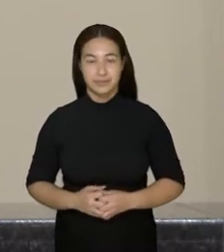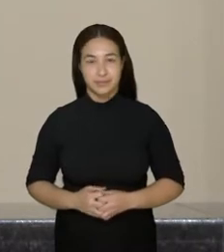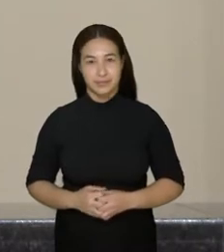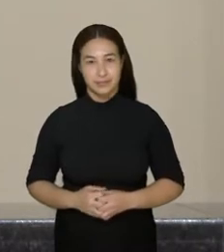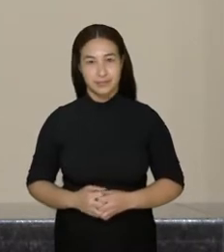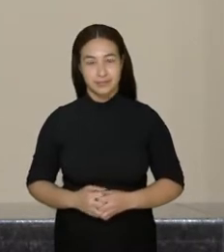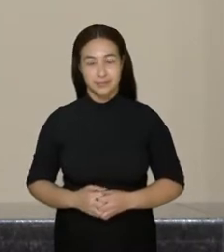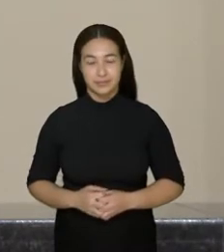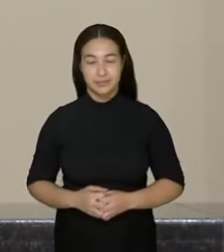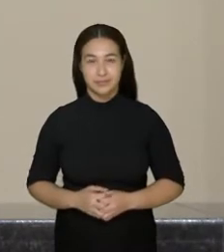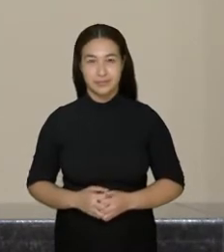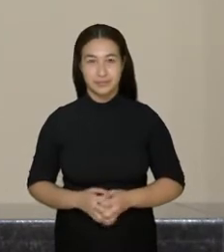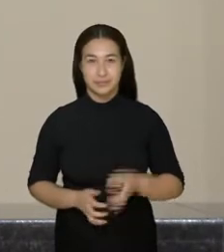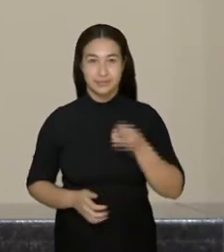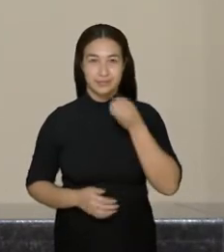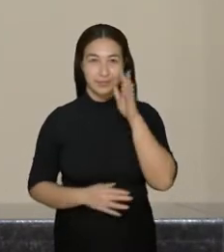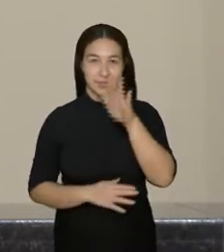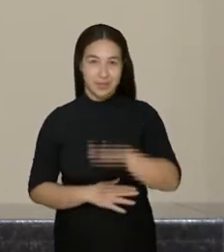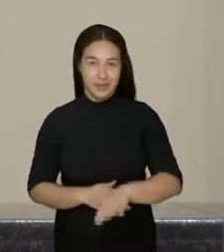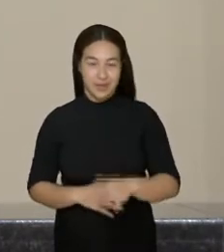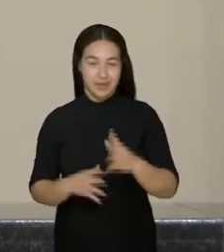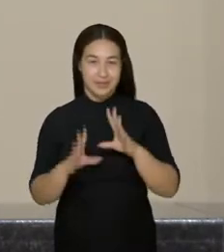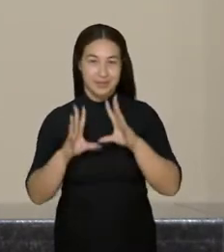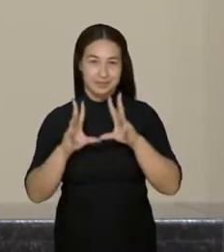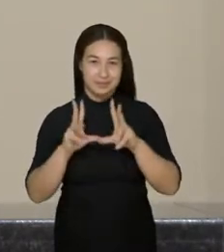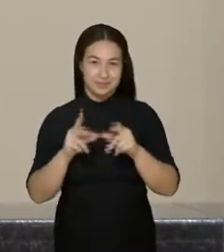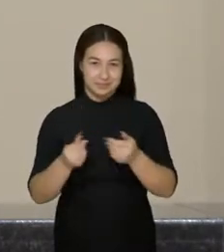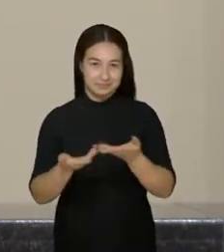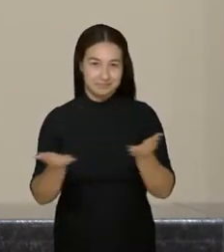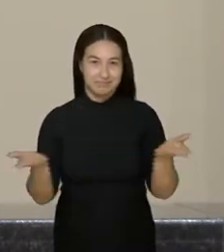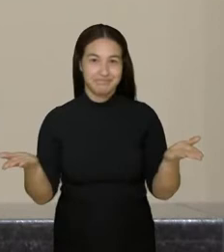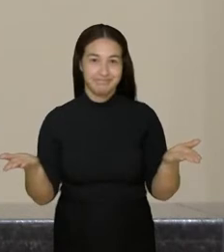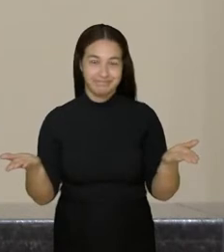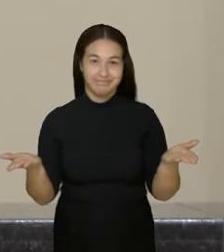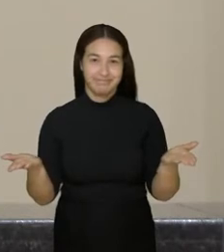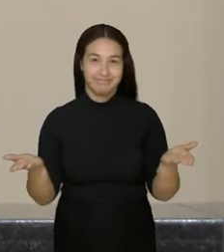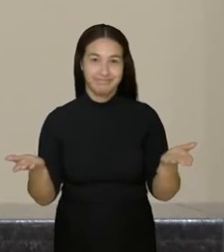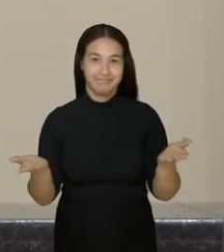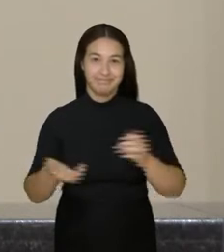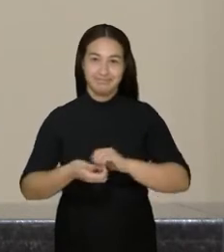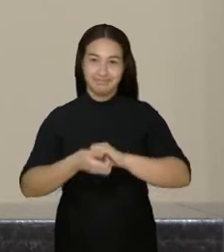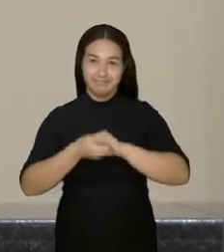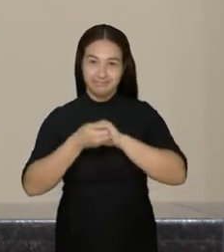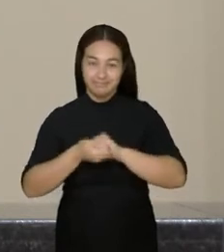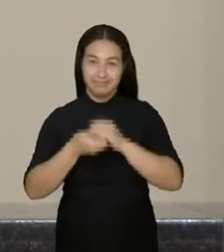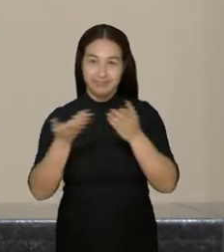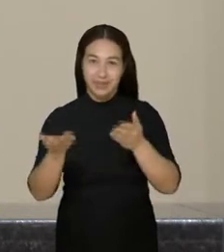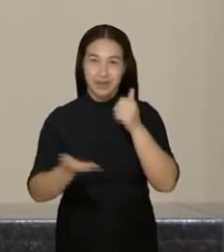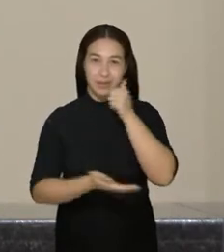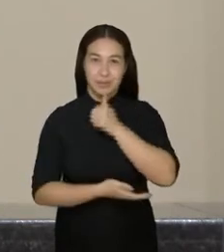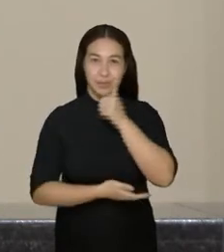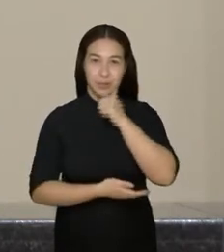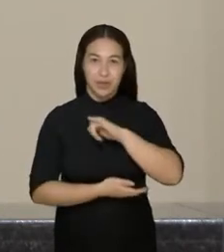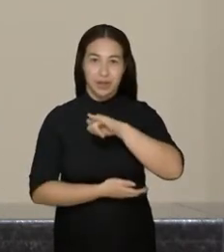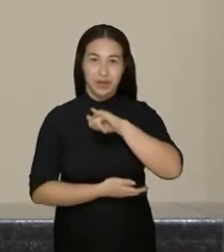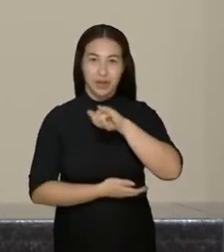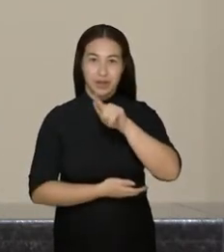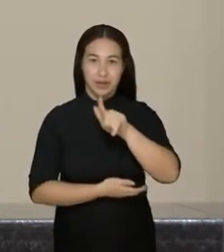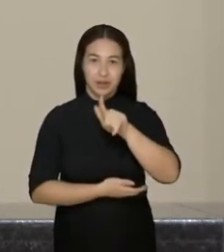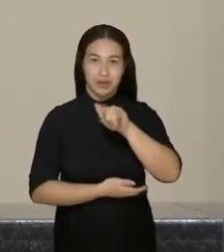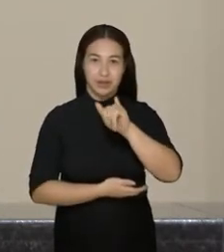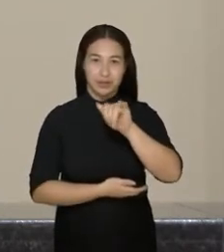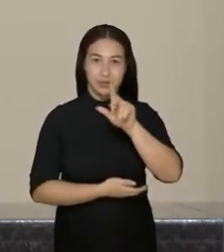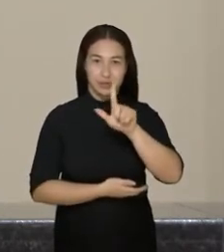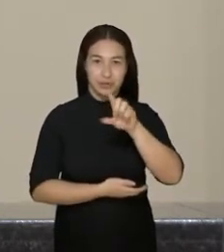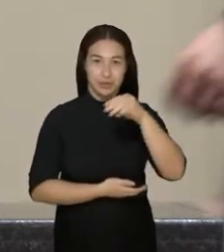dando uma boa tarde a todos saudando a vereadora Gilmara de Timbó aí também